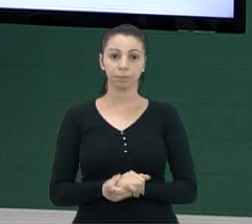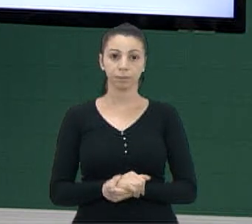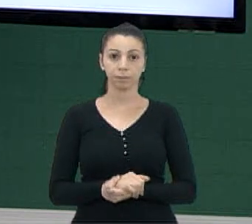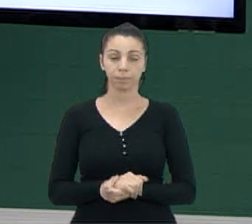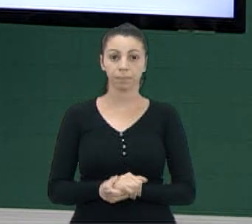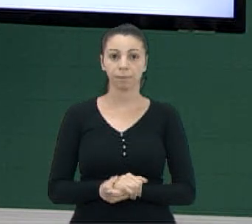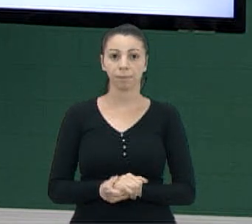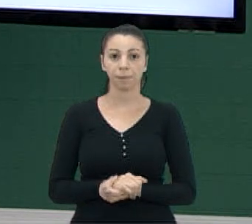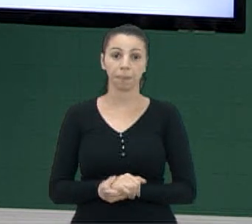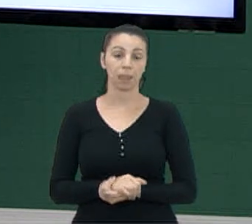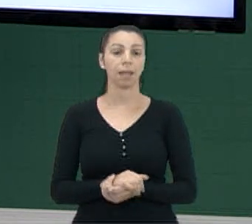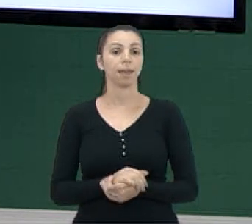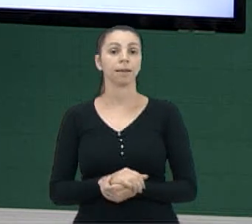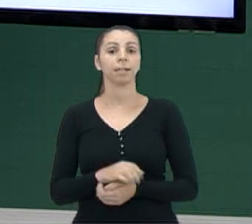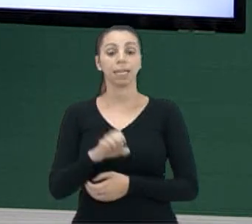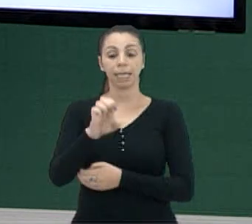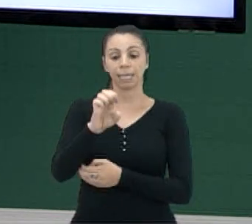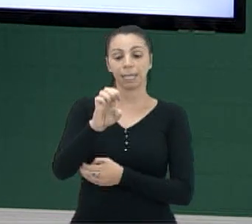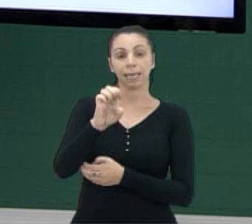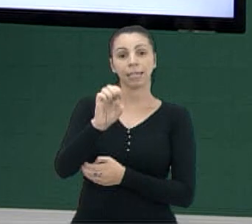ou esta TV